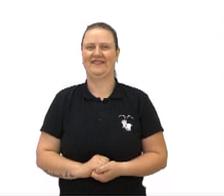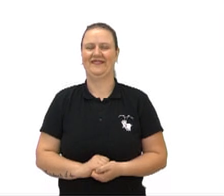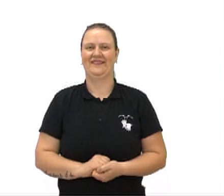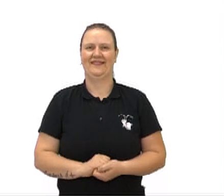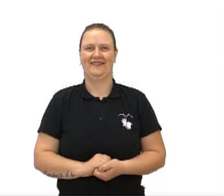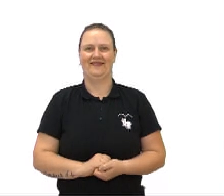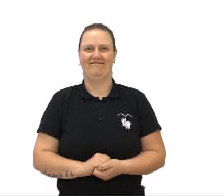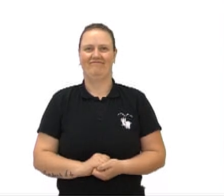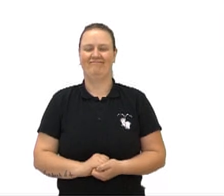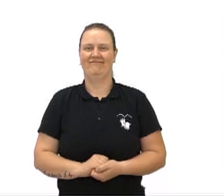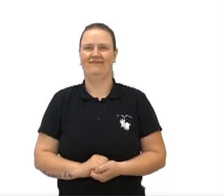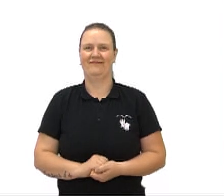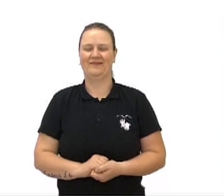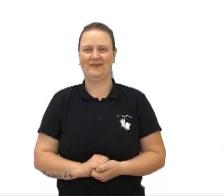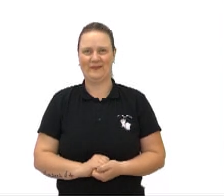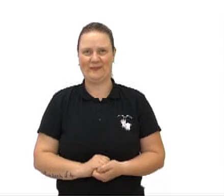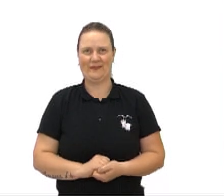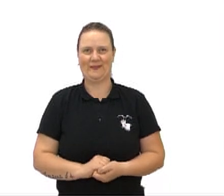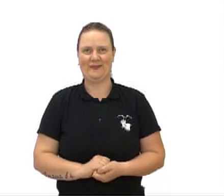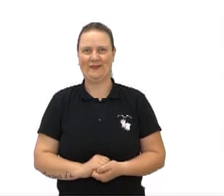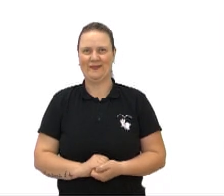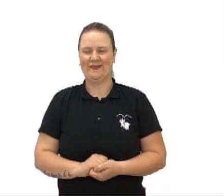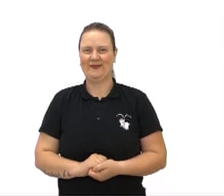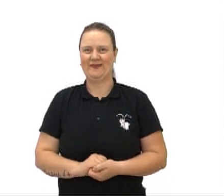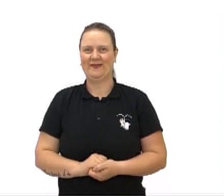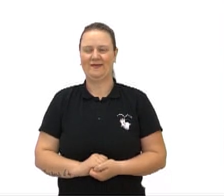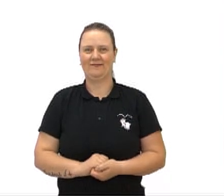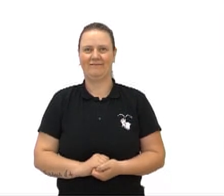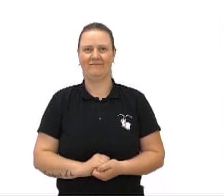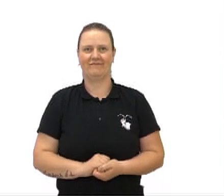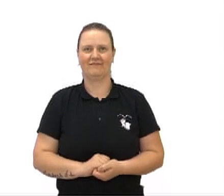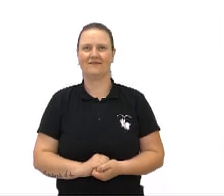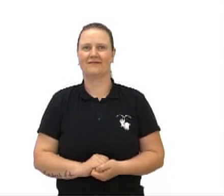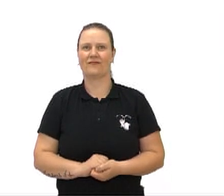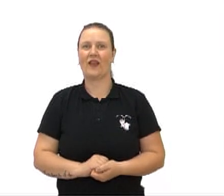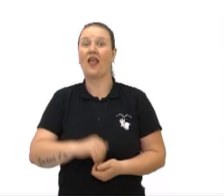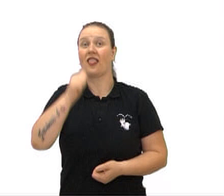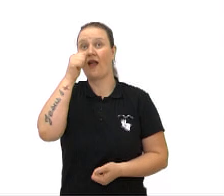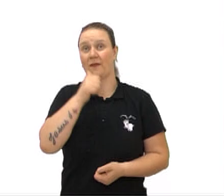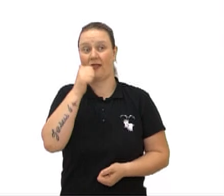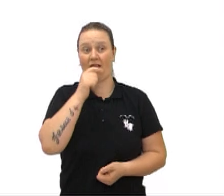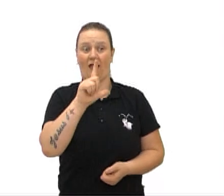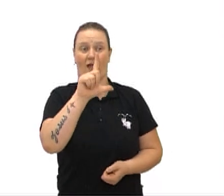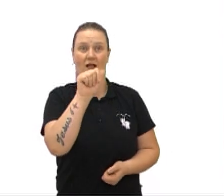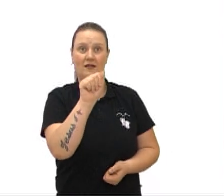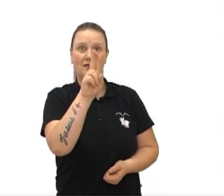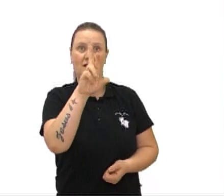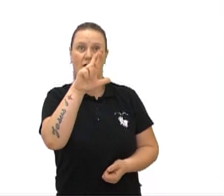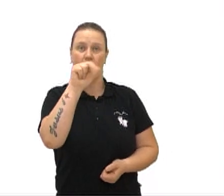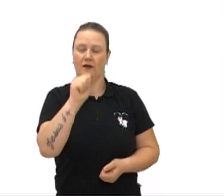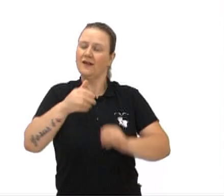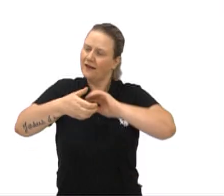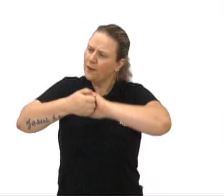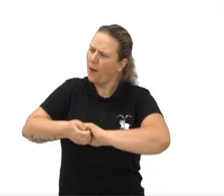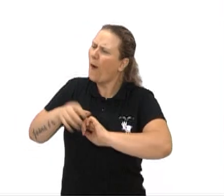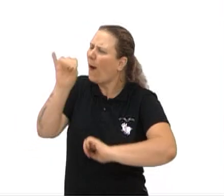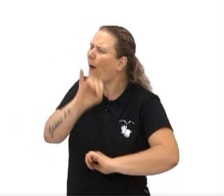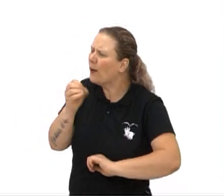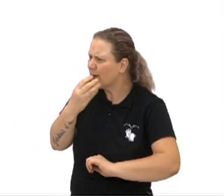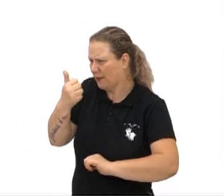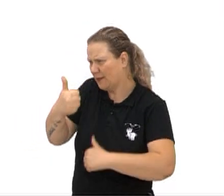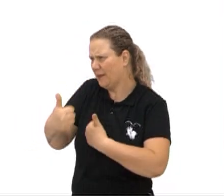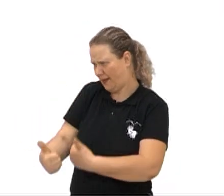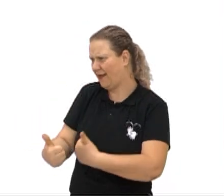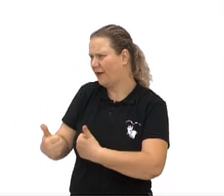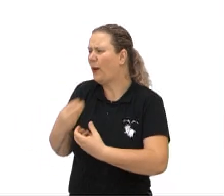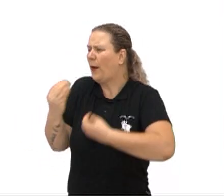va? Muy bien. ¿Y tú? Bien. Então, a Laura chega, e cumprimenta a Carmen. Olá, Carmen, como vai?